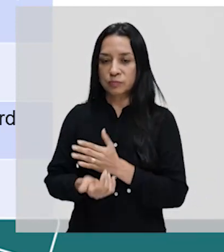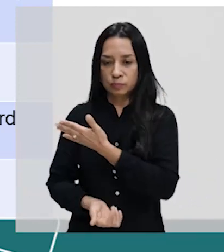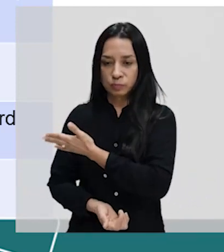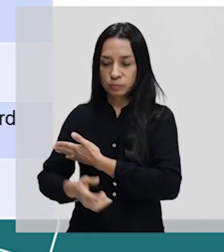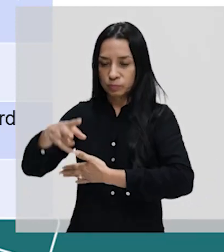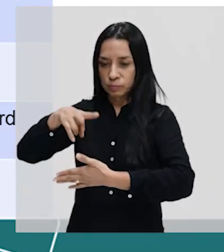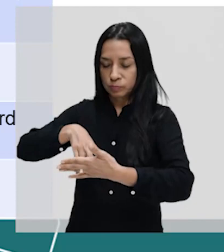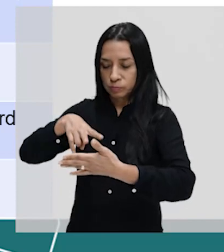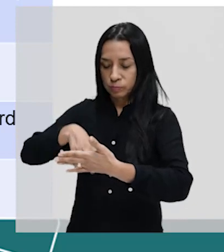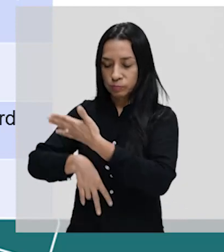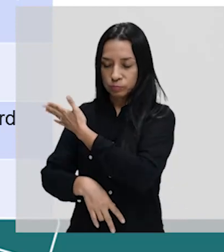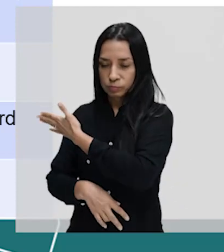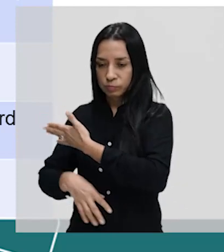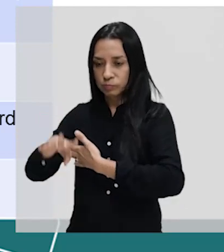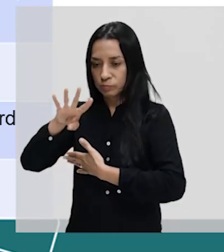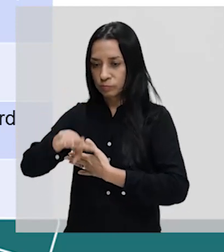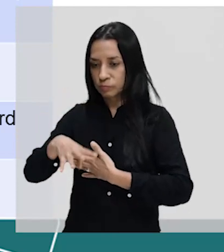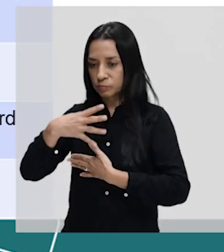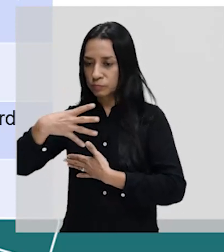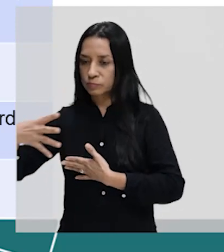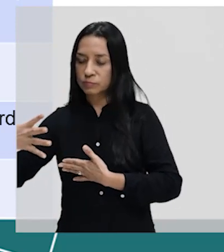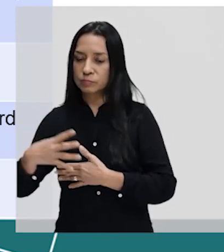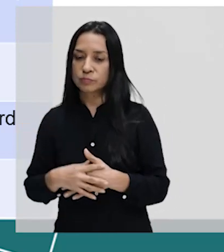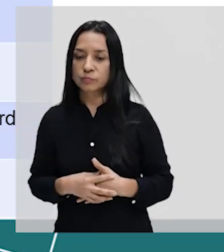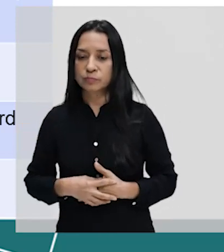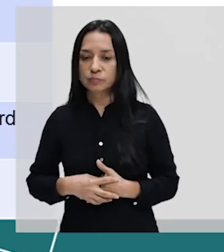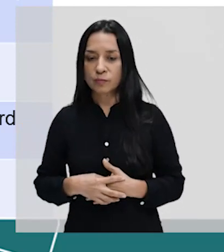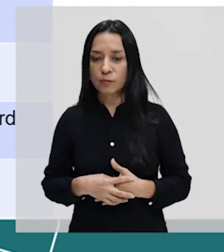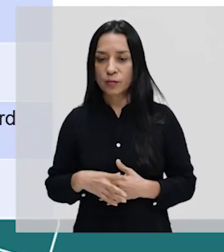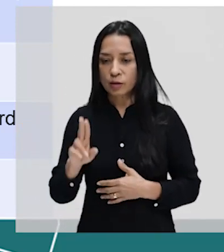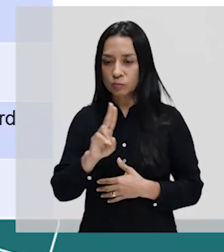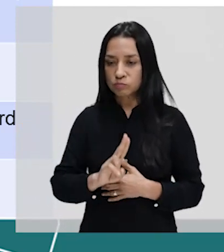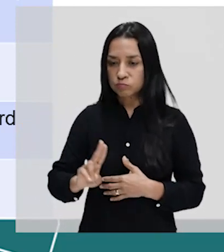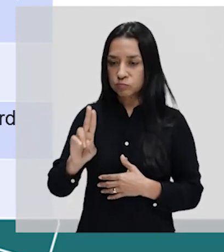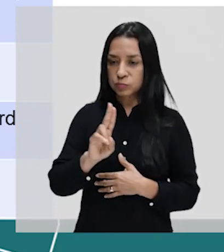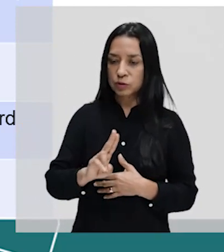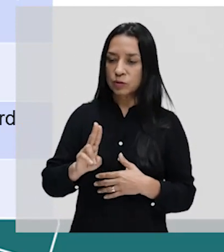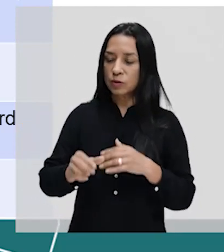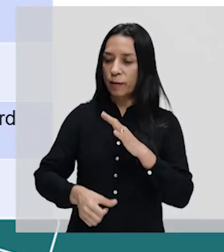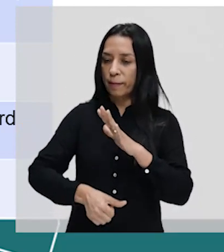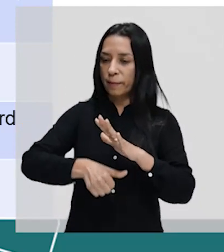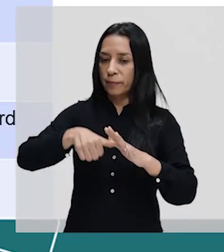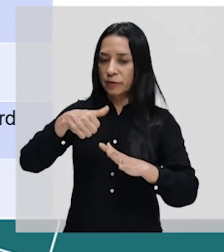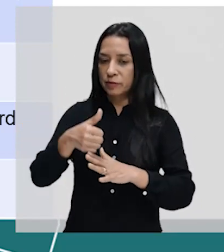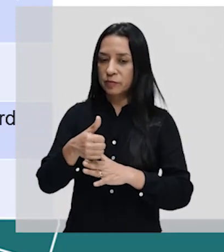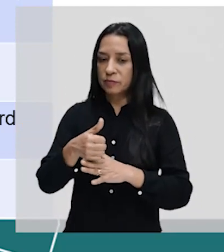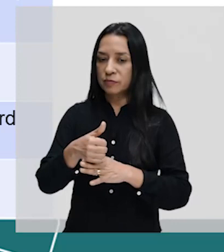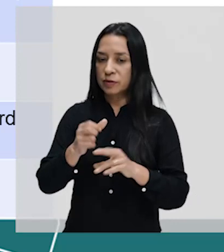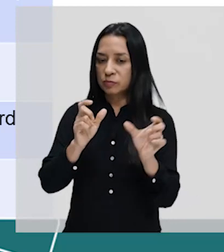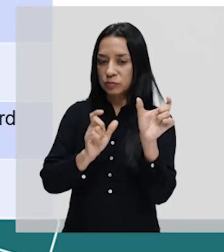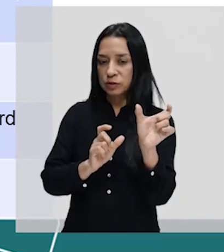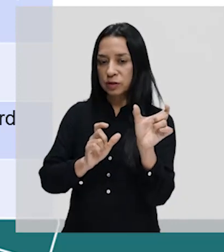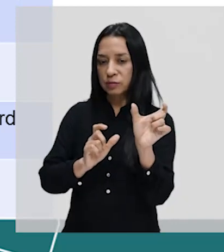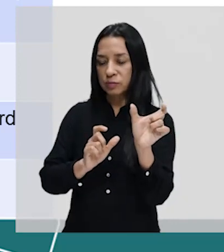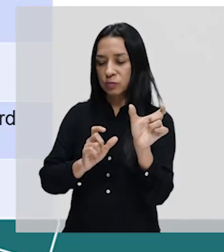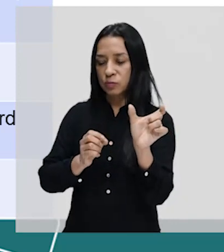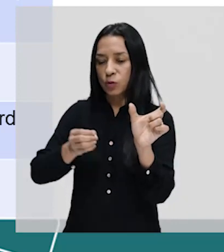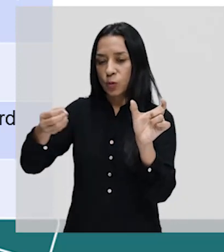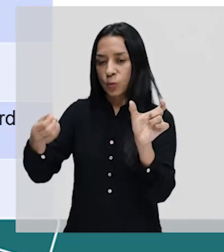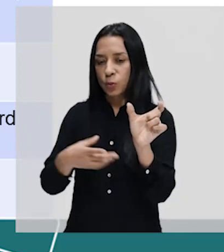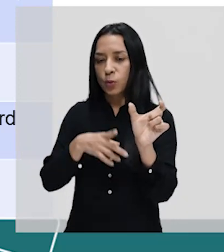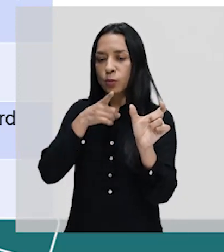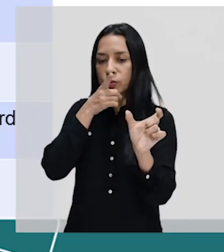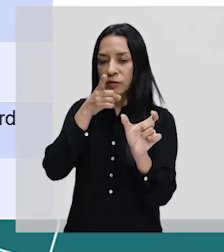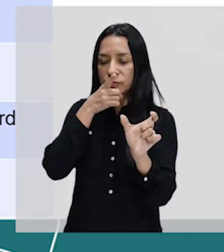Georges J. Romanes, que utiliza pela primeira vez o termo neodarwinismo. Olha, ó, essa